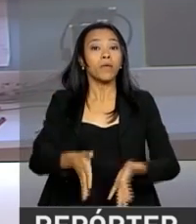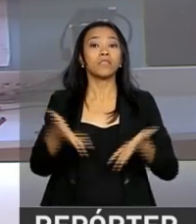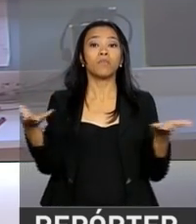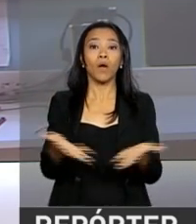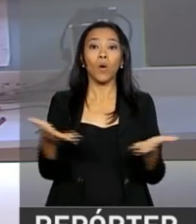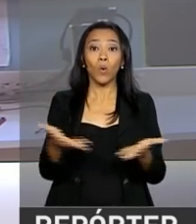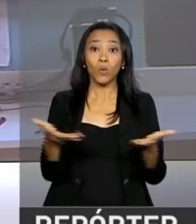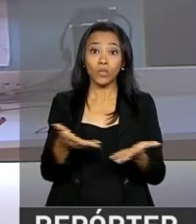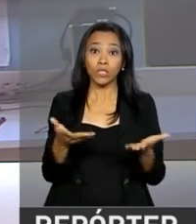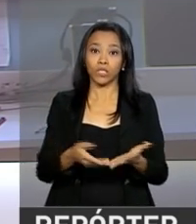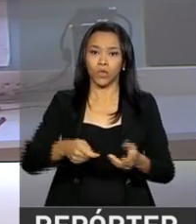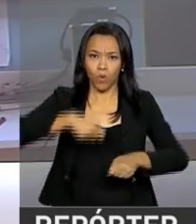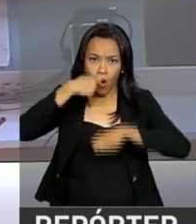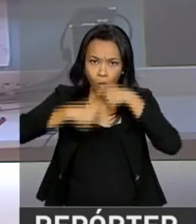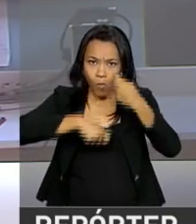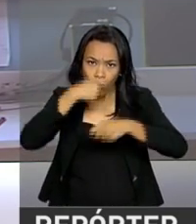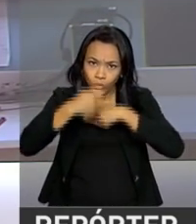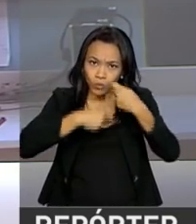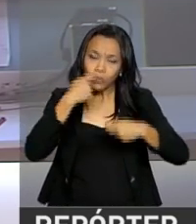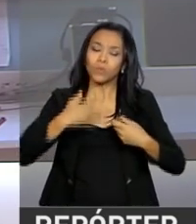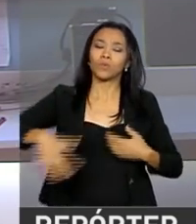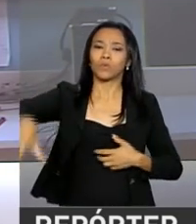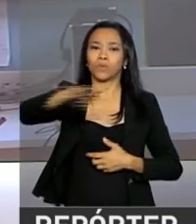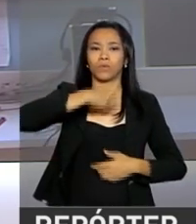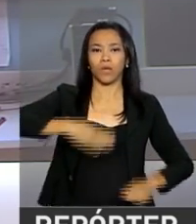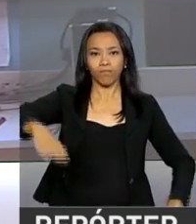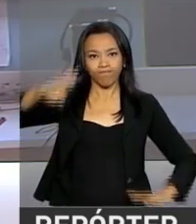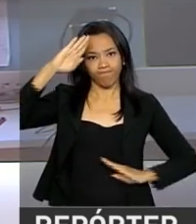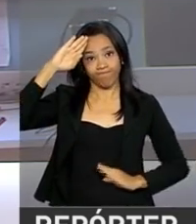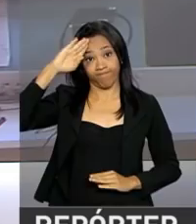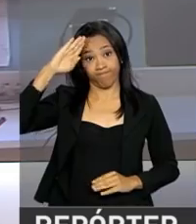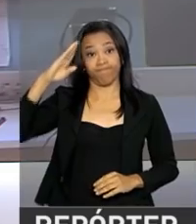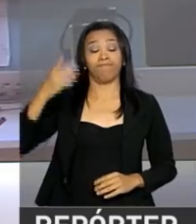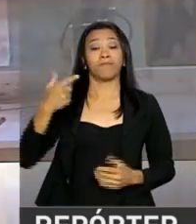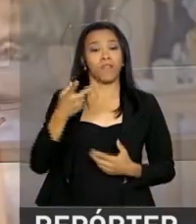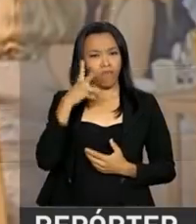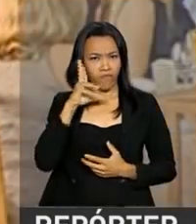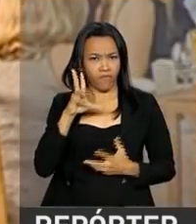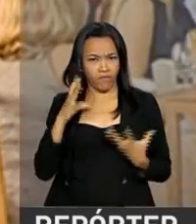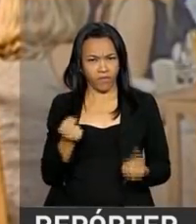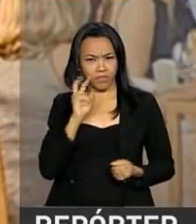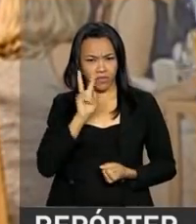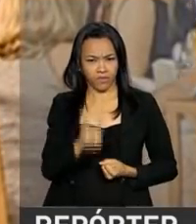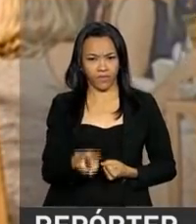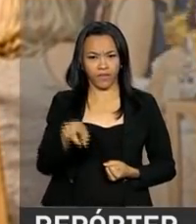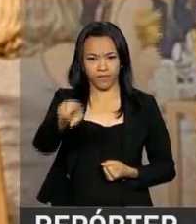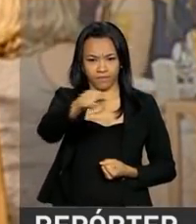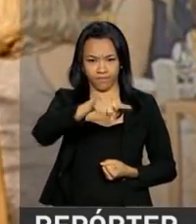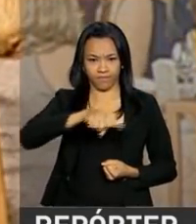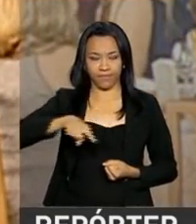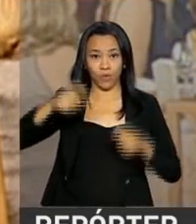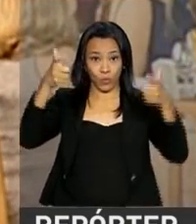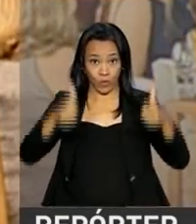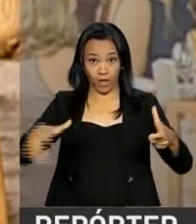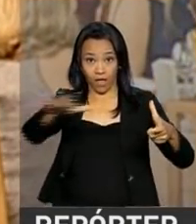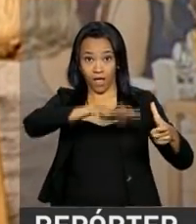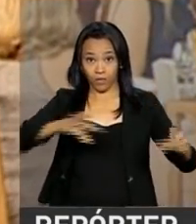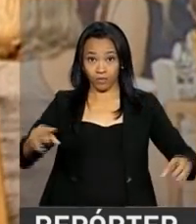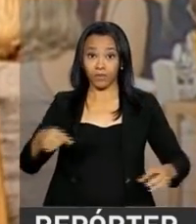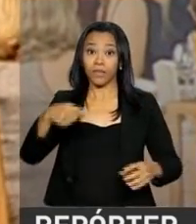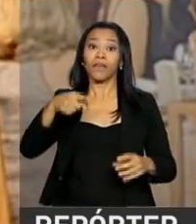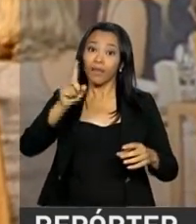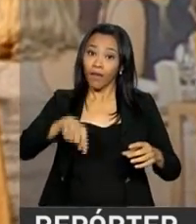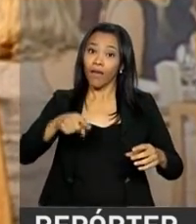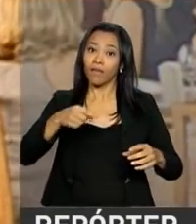almoço de fim de ano oferecido pelos oficiais Generais das Forças Armadas vamos ver agora ao vivo imagens do clube naval onde